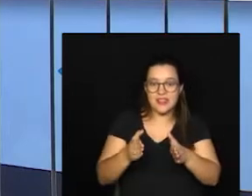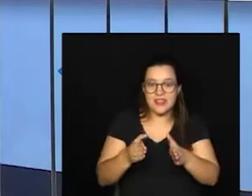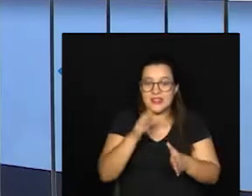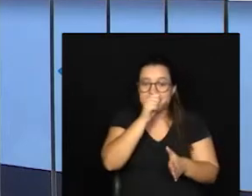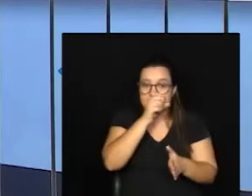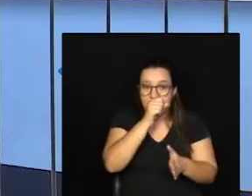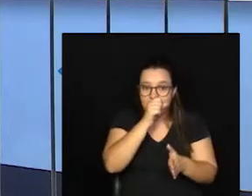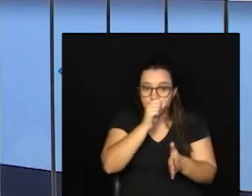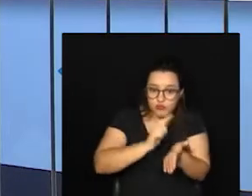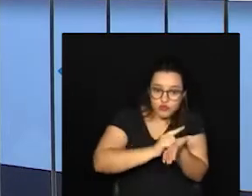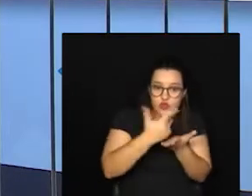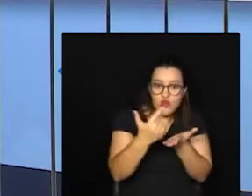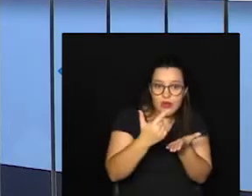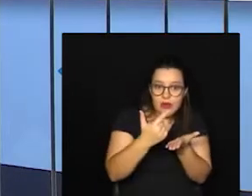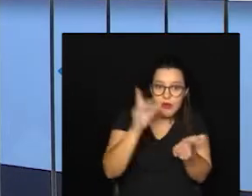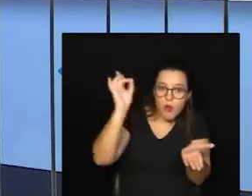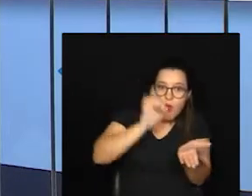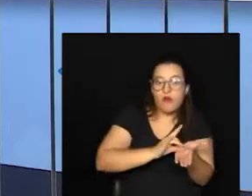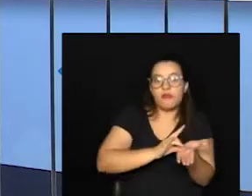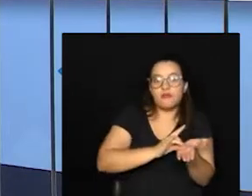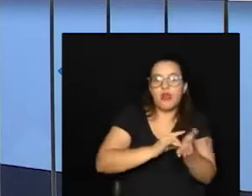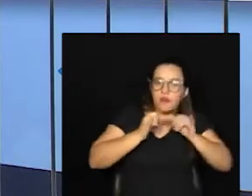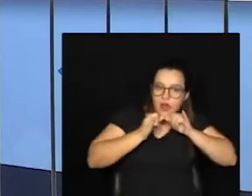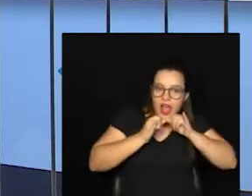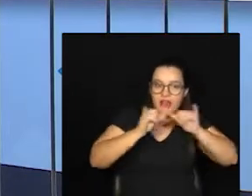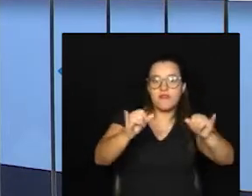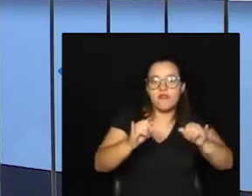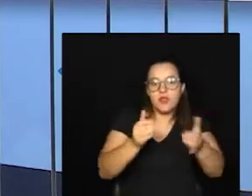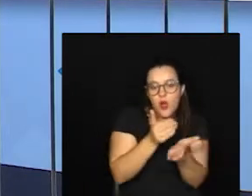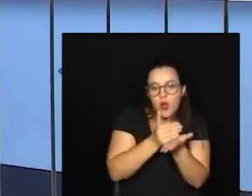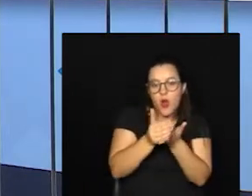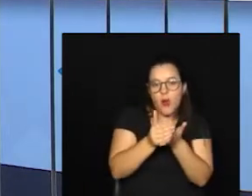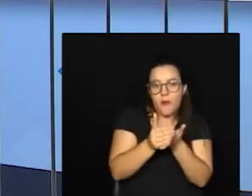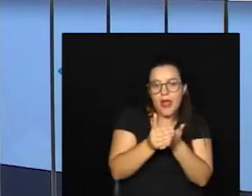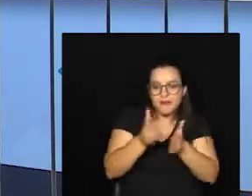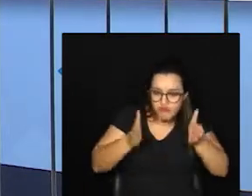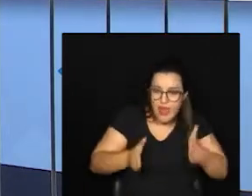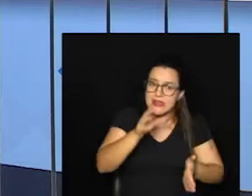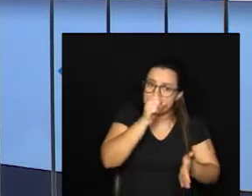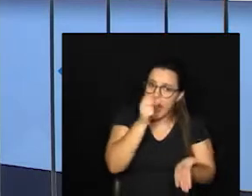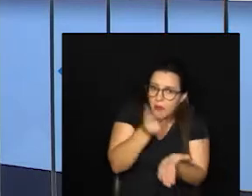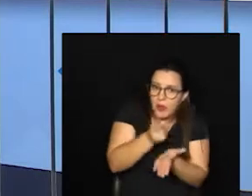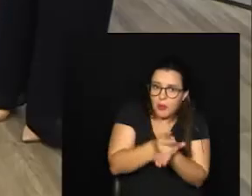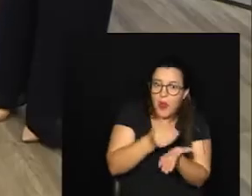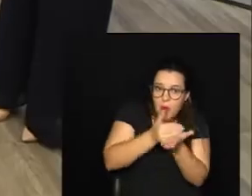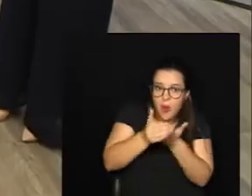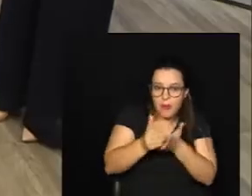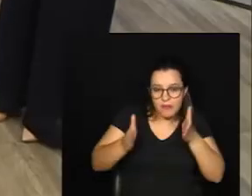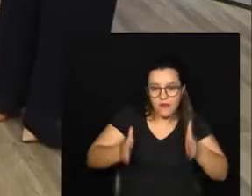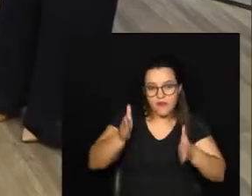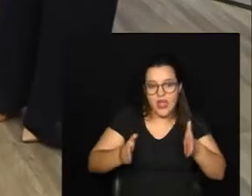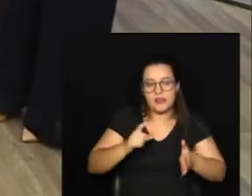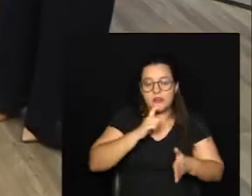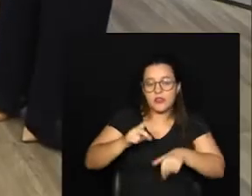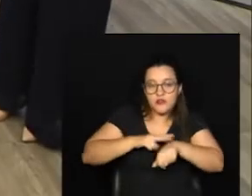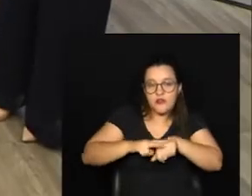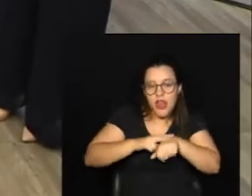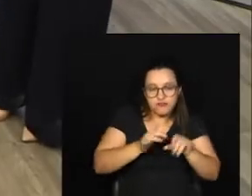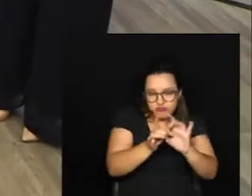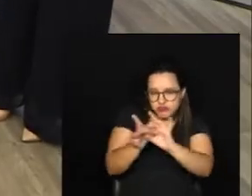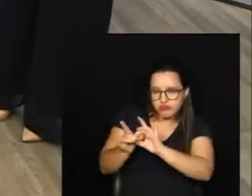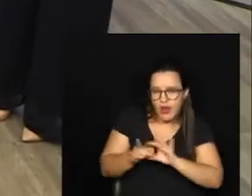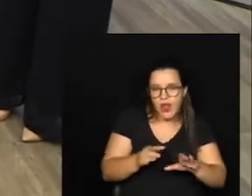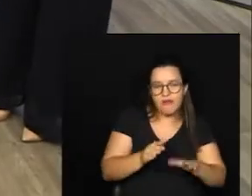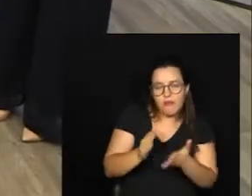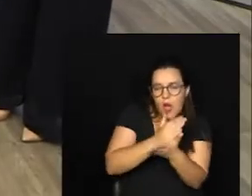edição extra do Diário Oficial do município, já valendo para o próprio sábado o início dessas atividades. E a gente espera que a cidade